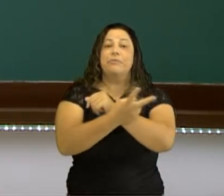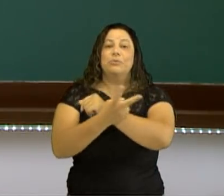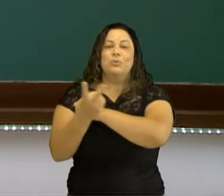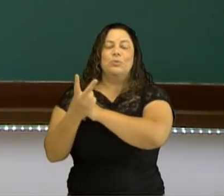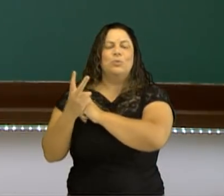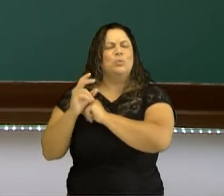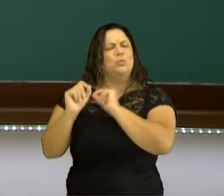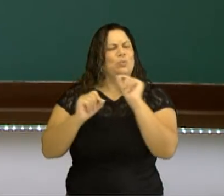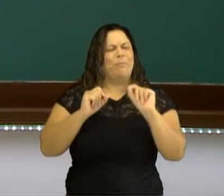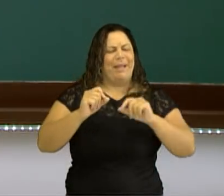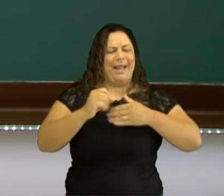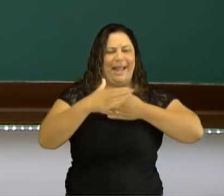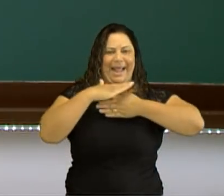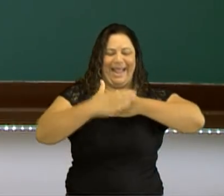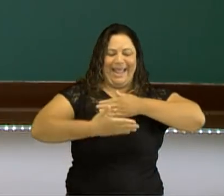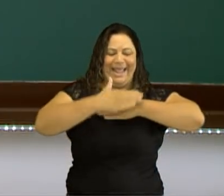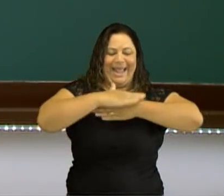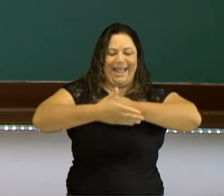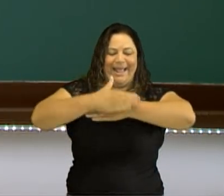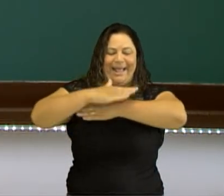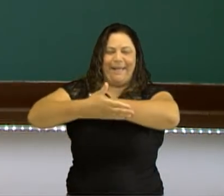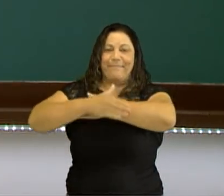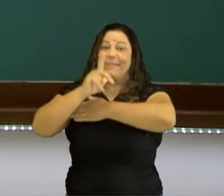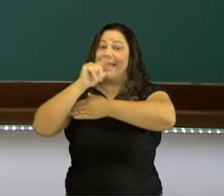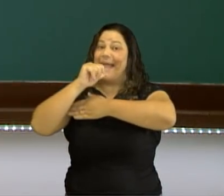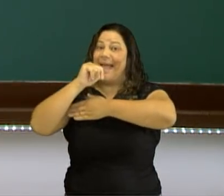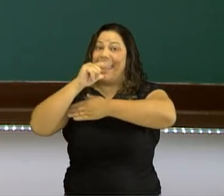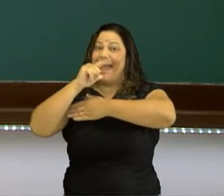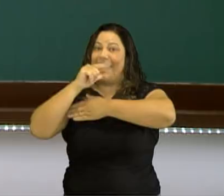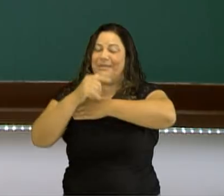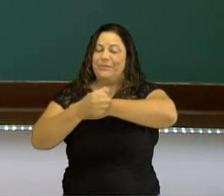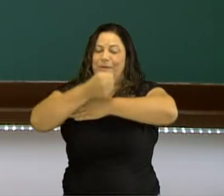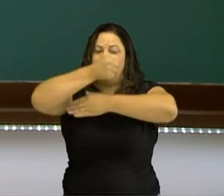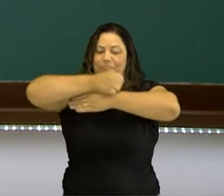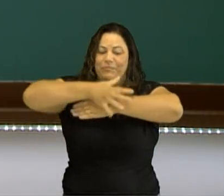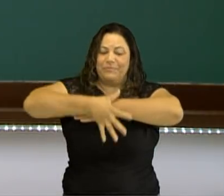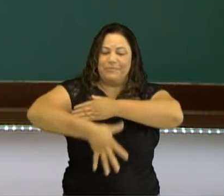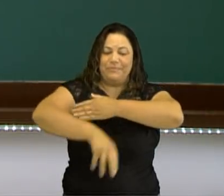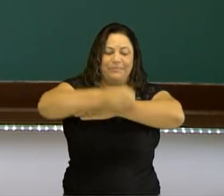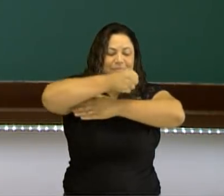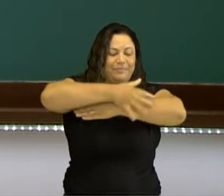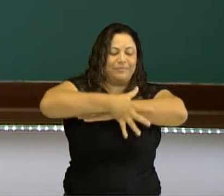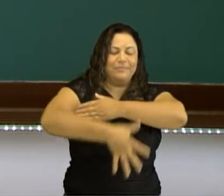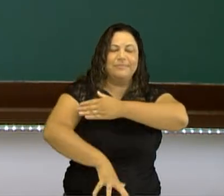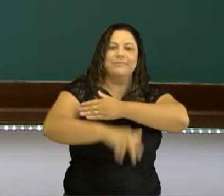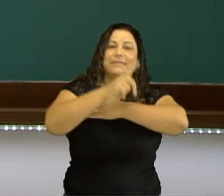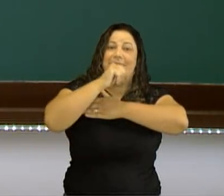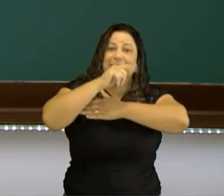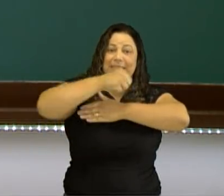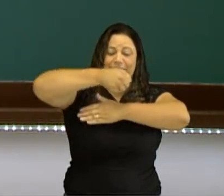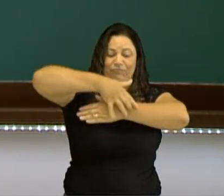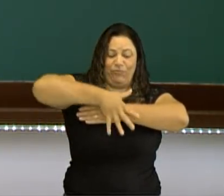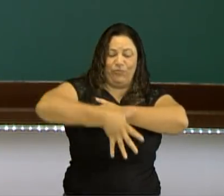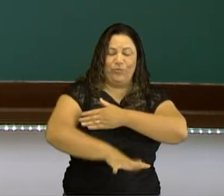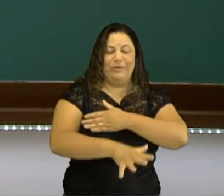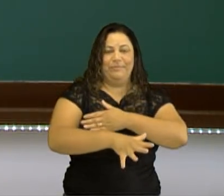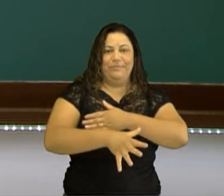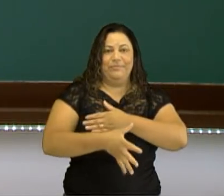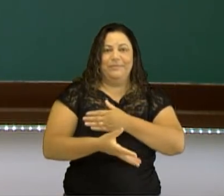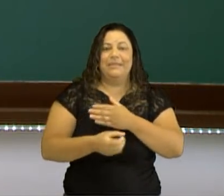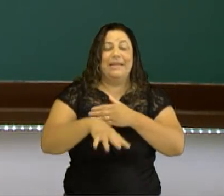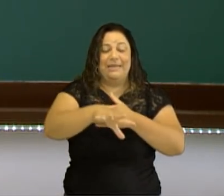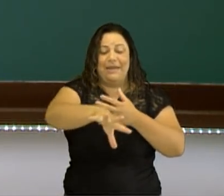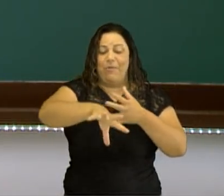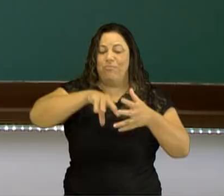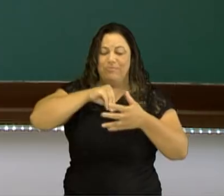que isso quer dizer? Quer dizer que a água não para na pena, ela escorre direto e aí, né, o animal não fica